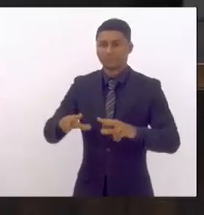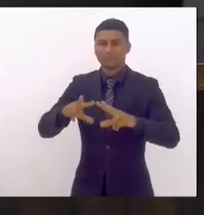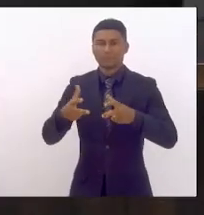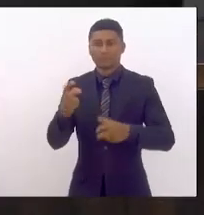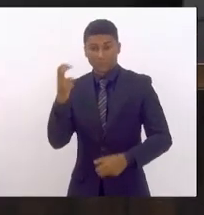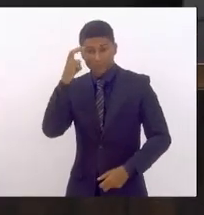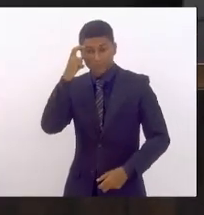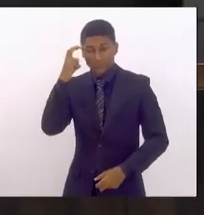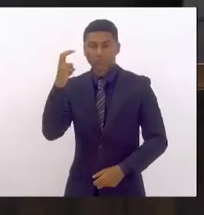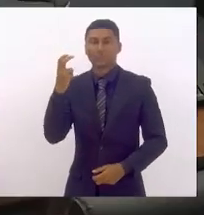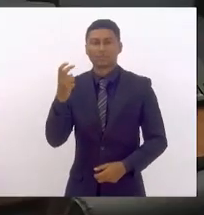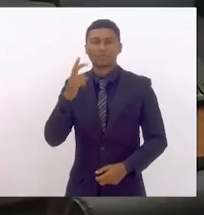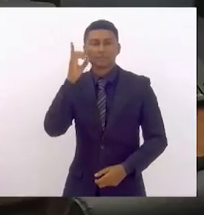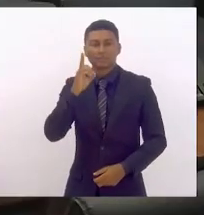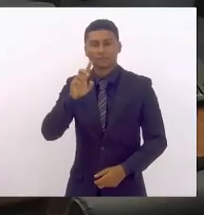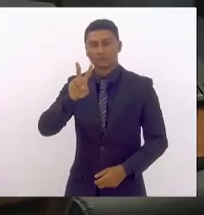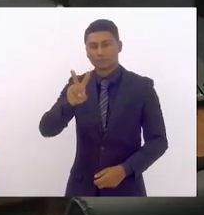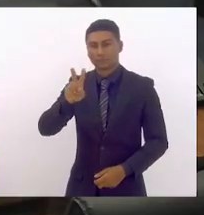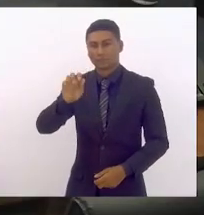deputado waldeck